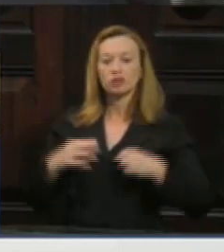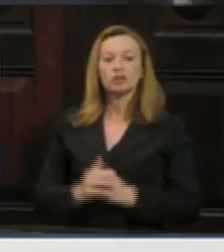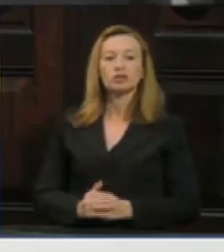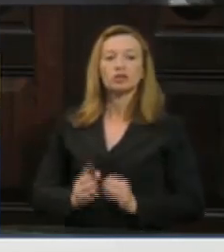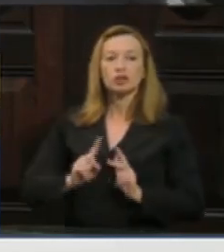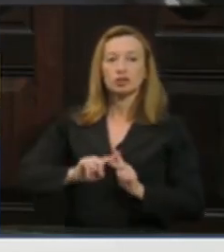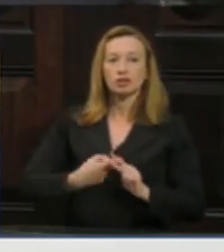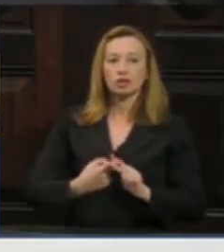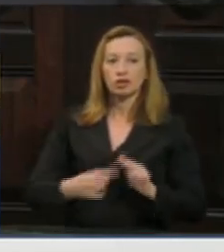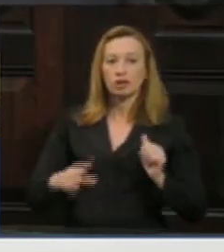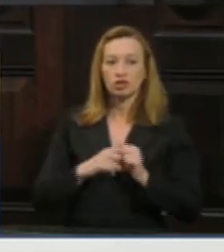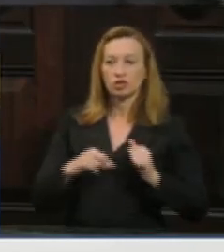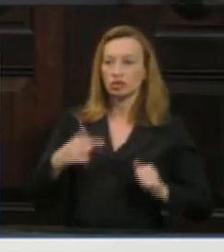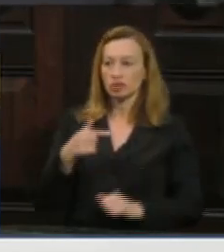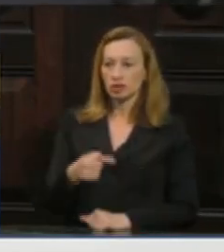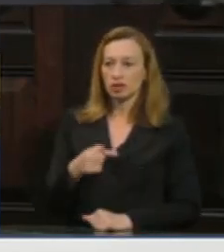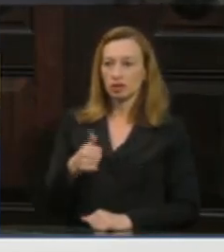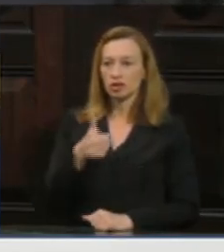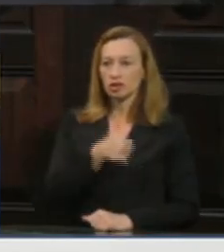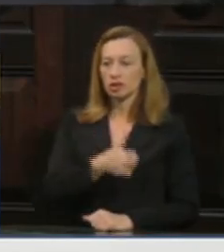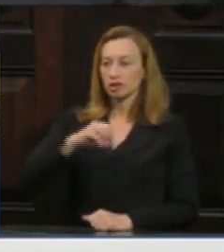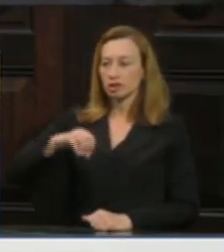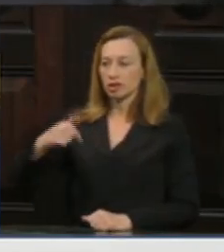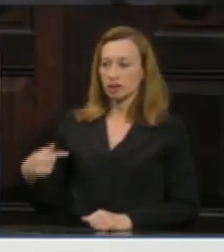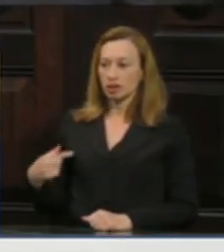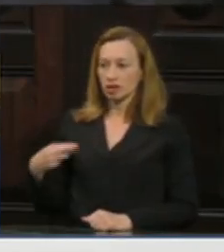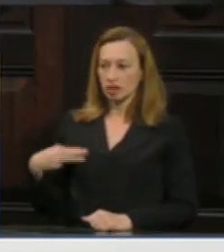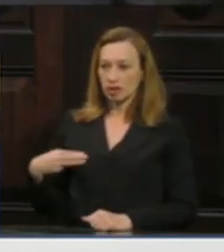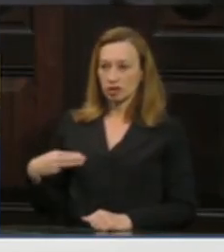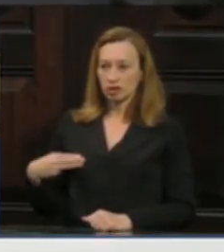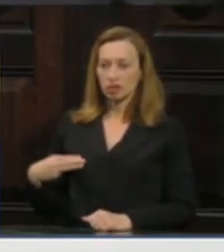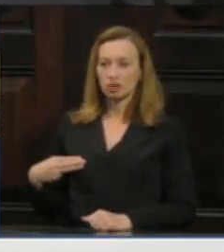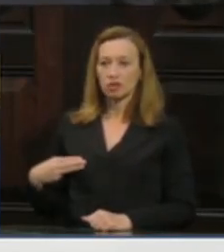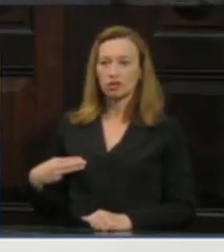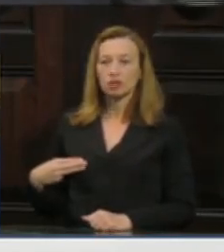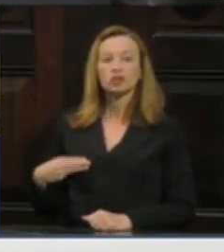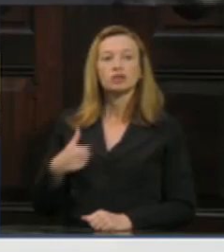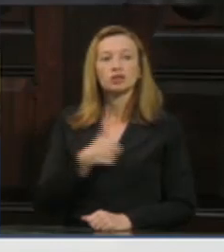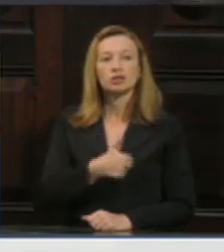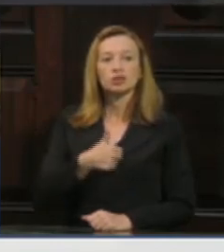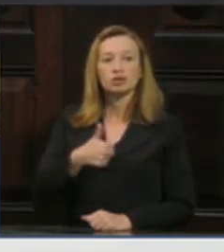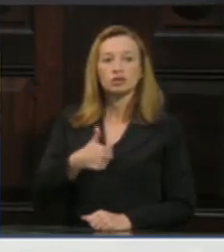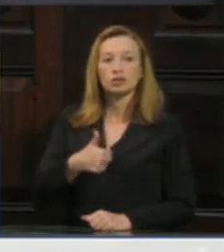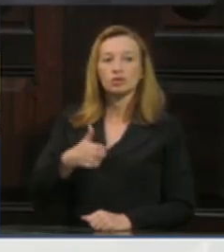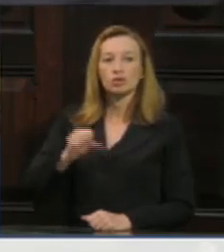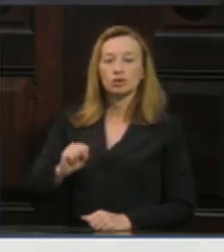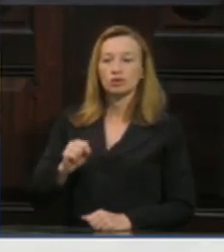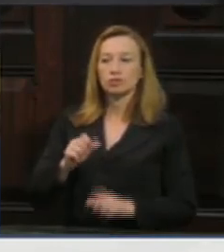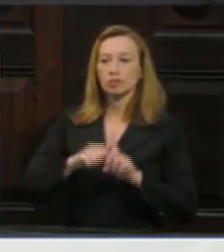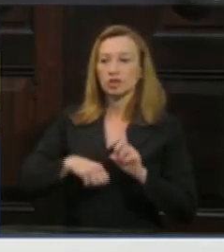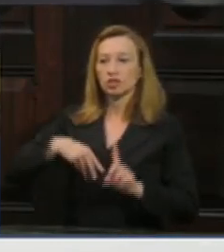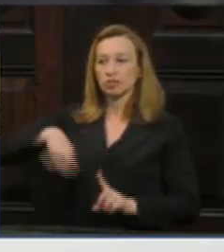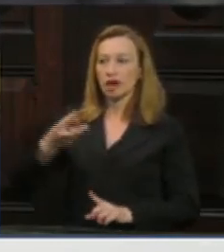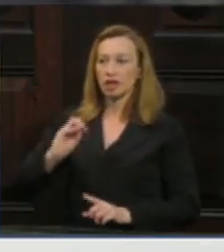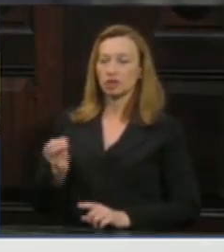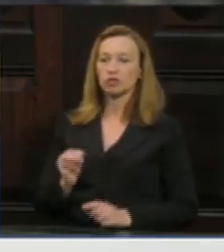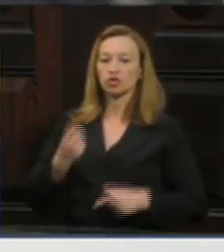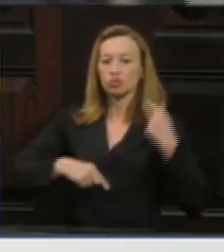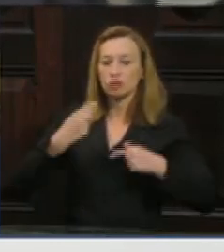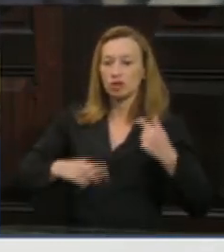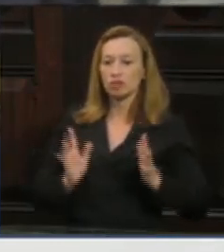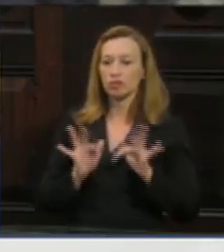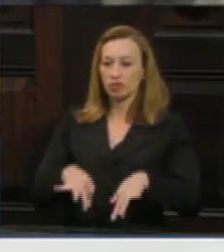sessão ordinária, que iniciada às 16 horas e 30 minutos, encerrou-se às 18 horas e 25 minutos. Lido